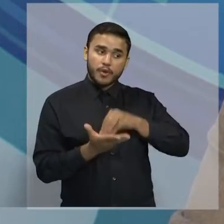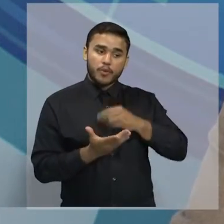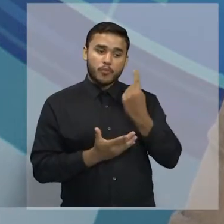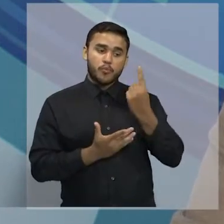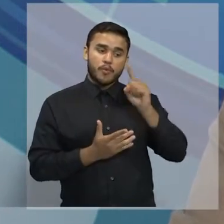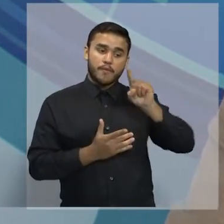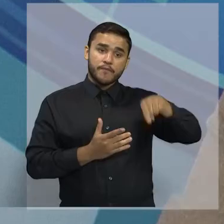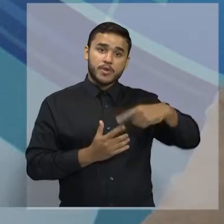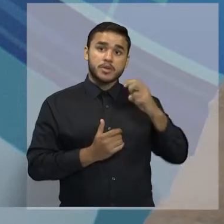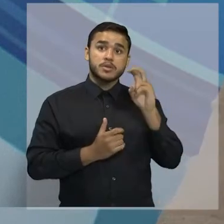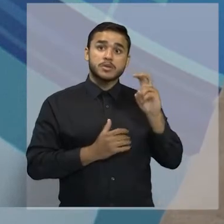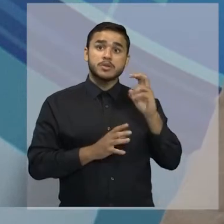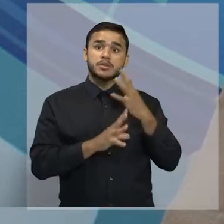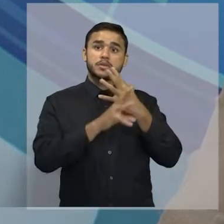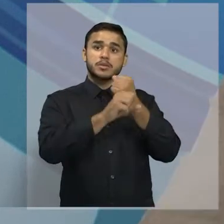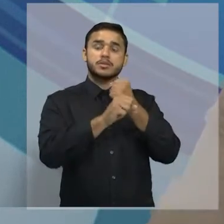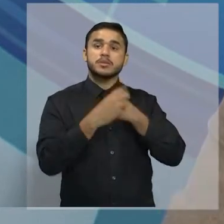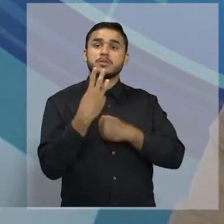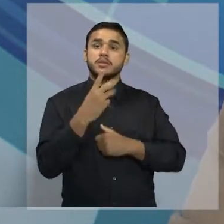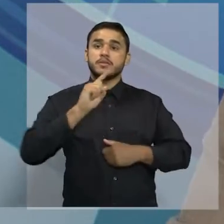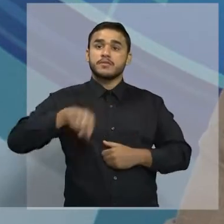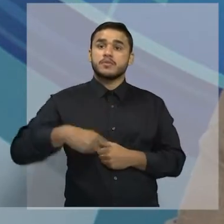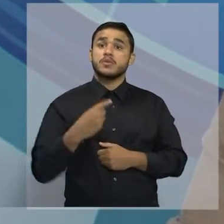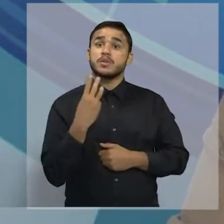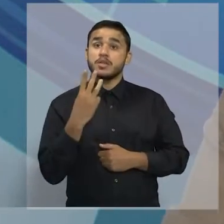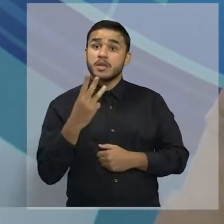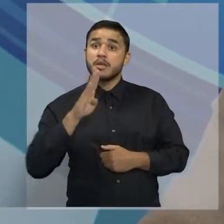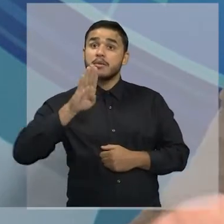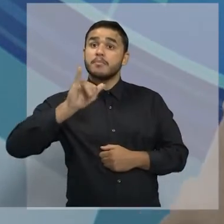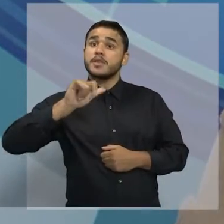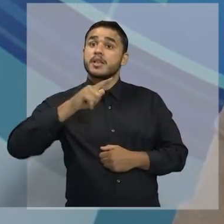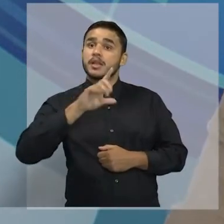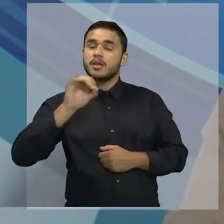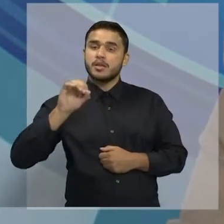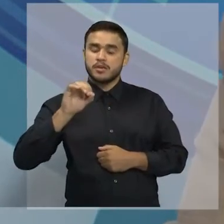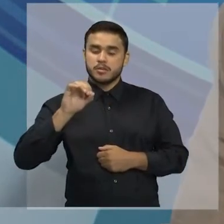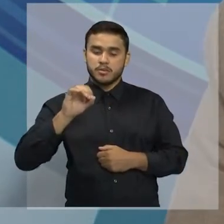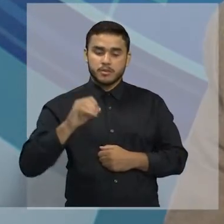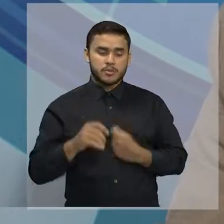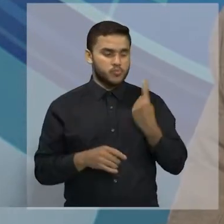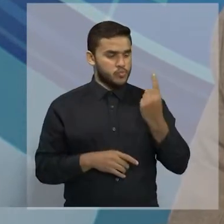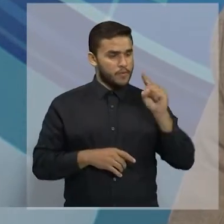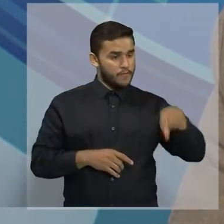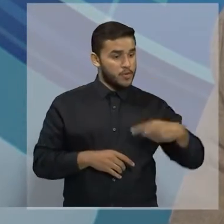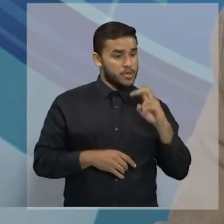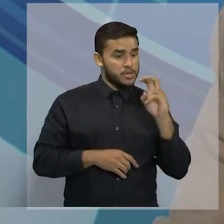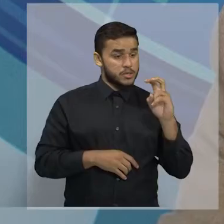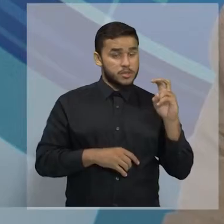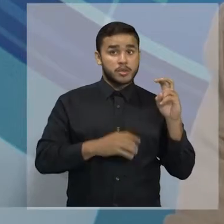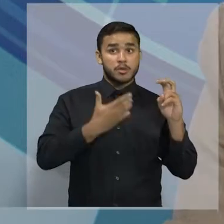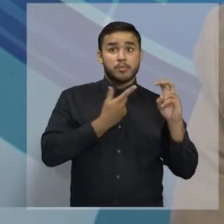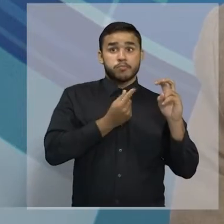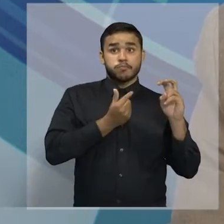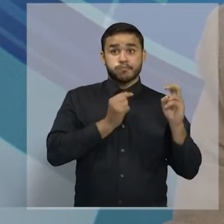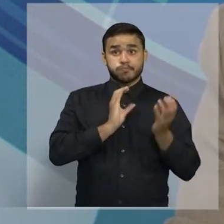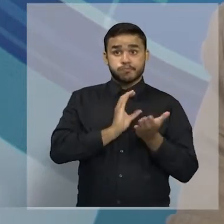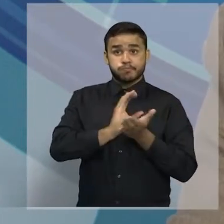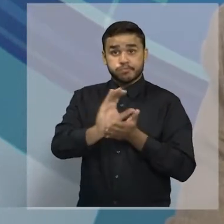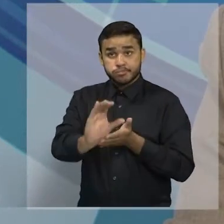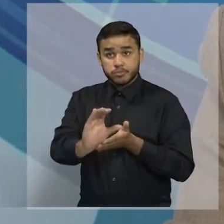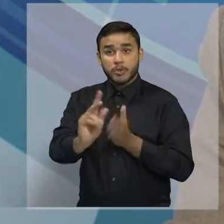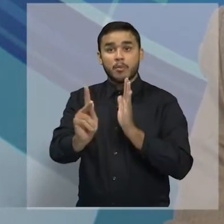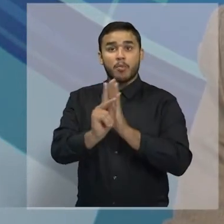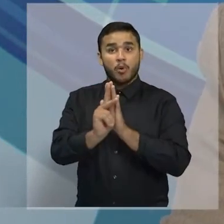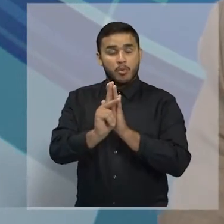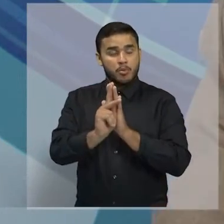1,5 bilhão para chegar aos 3,3 bilhões. Então, além de 1,5 bilhão que o Estado coloca como